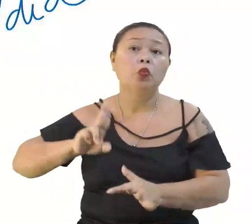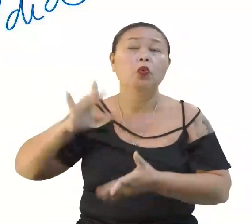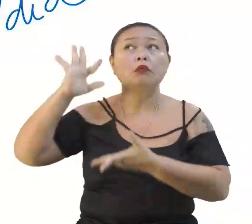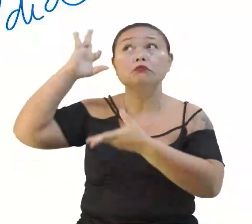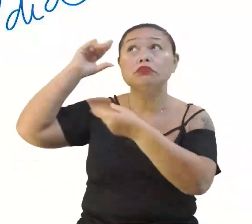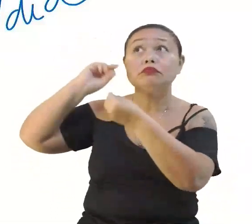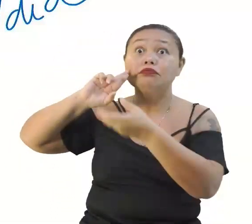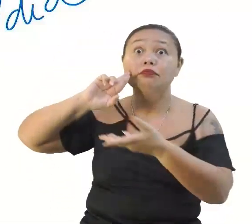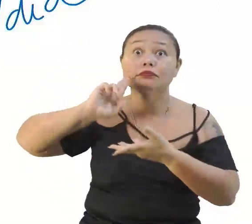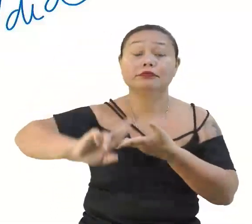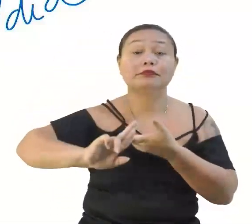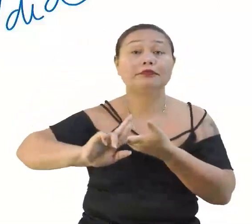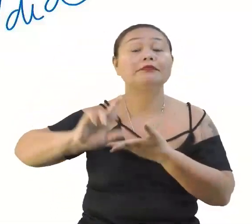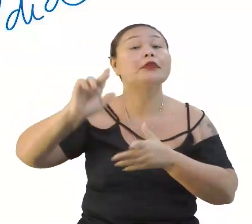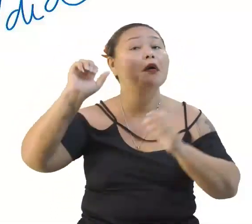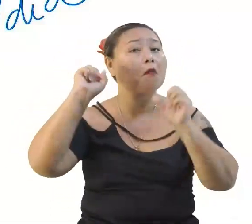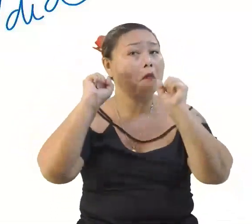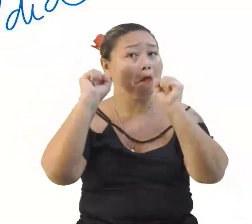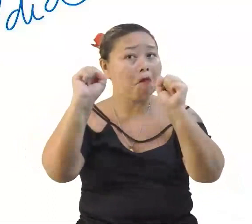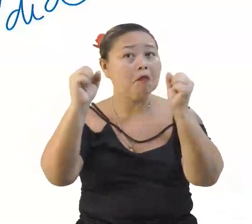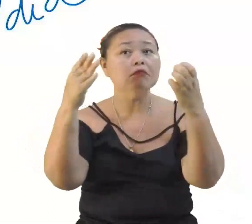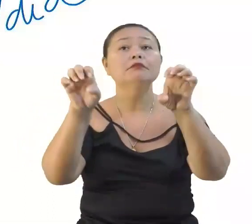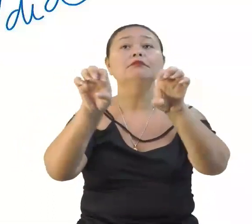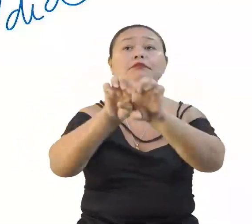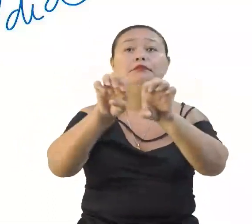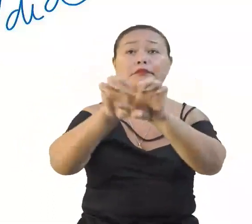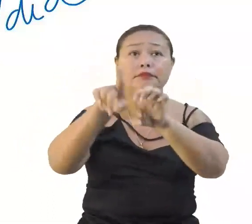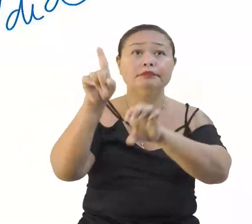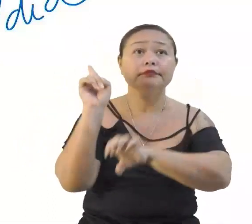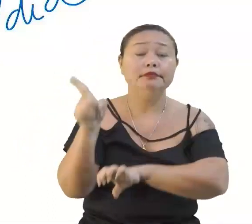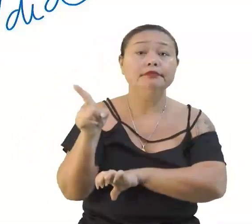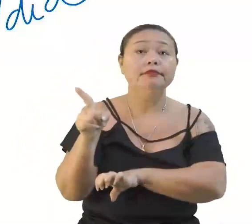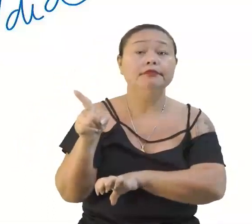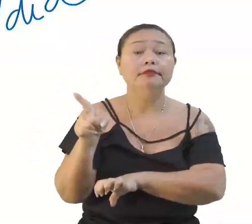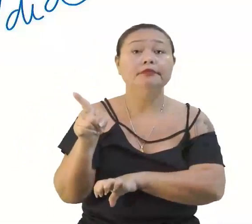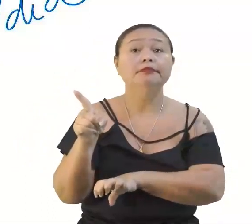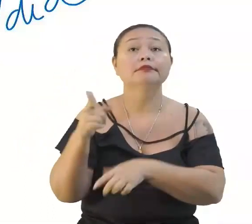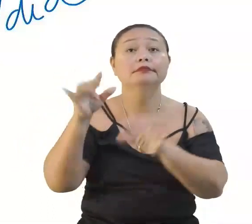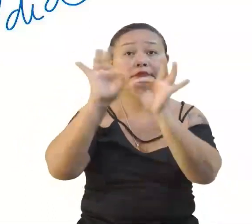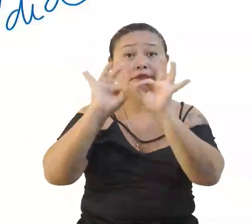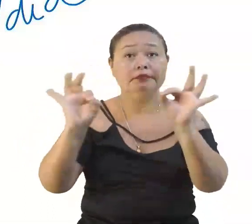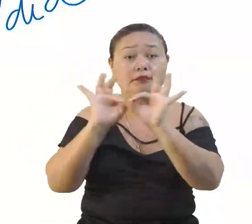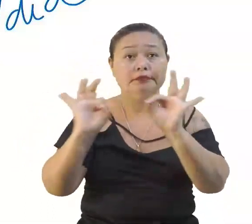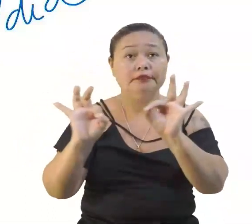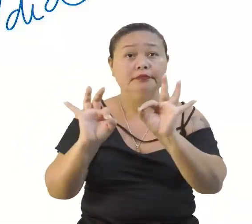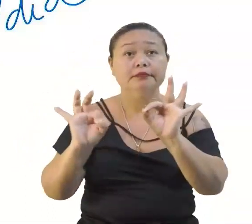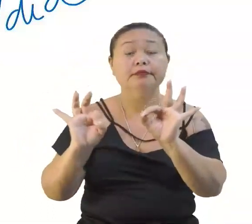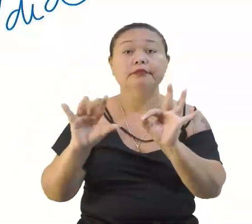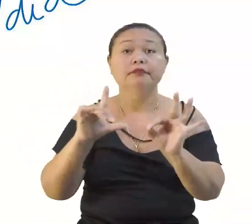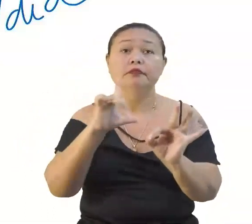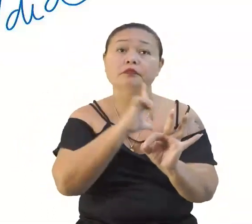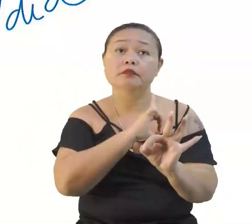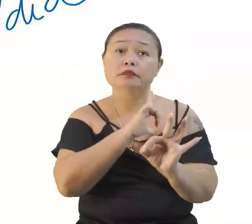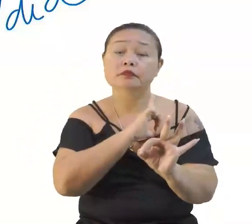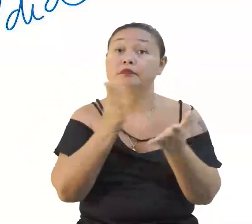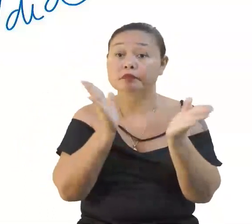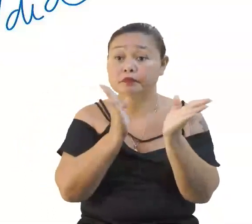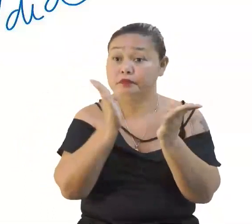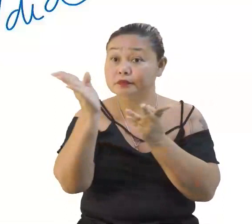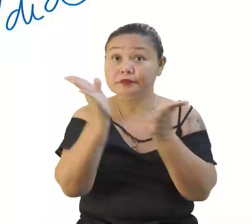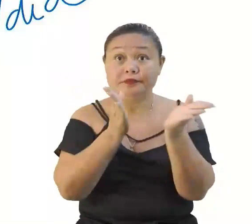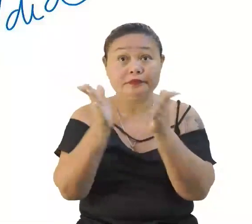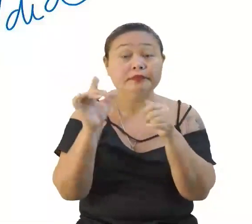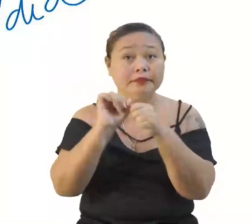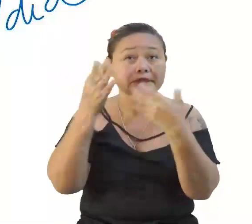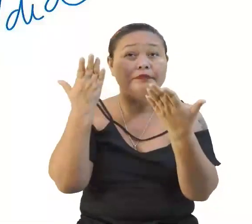lógica, mas você poderia equacionar o problema. Então, nós temos duas situações, aquela nossa aula